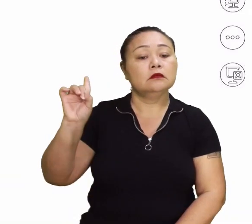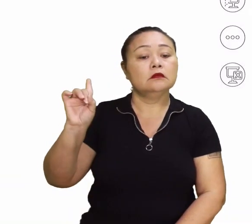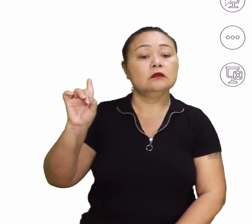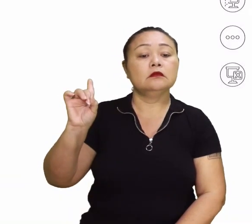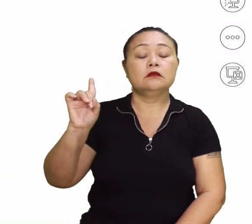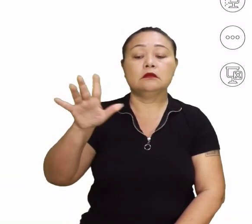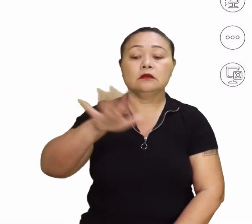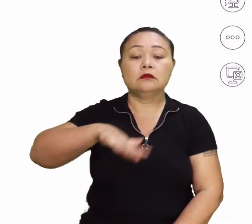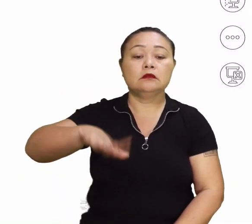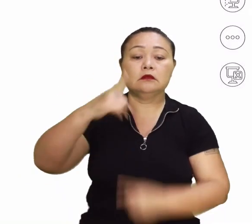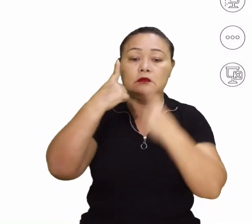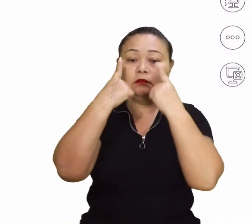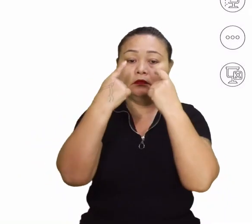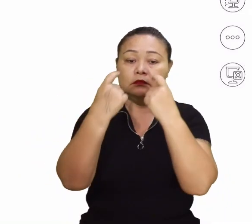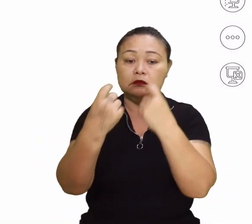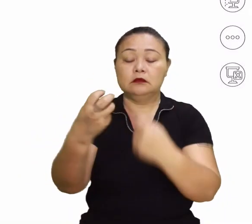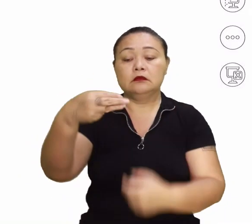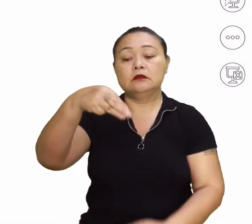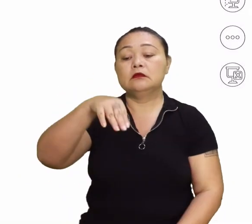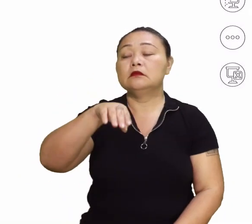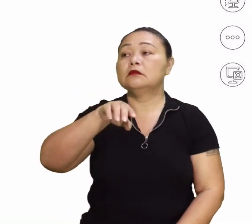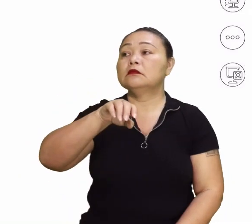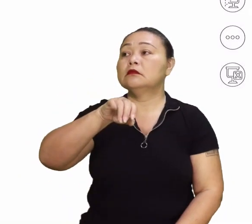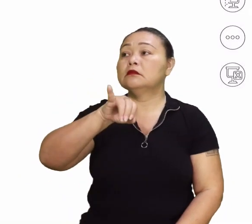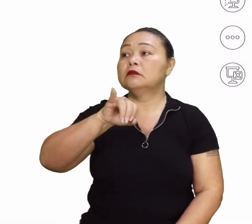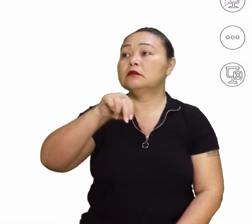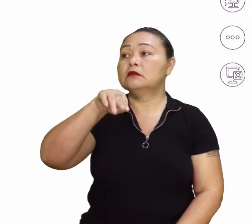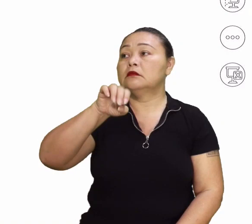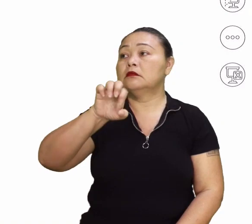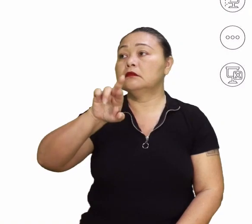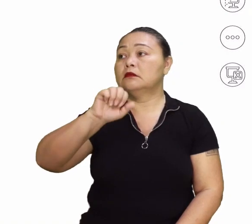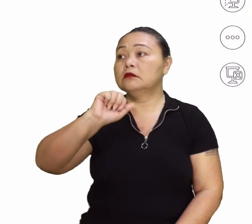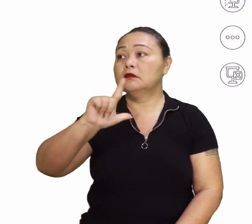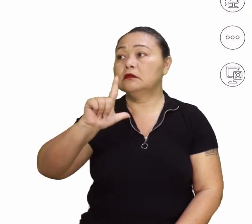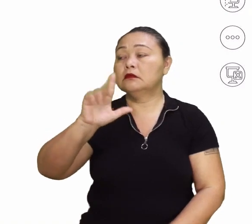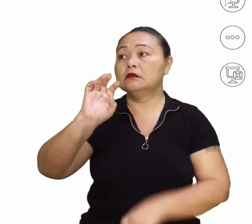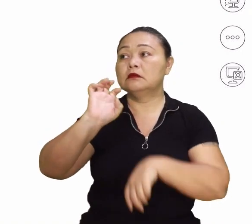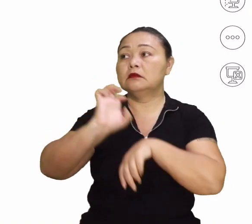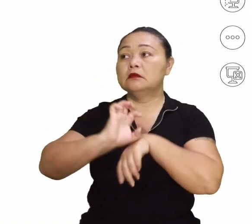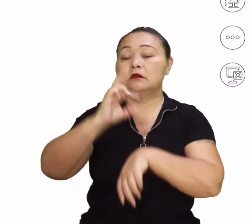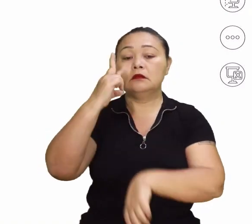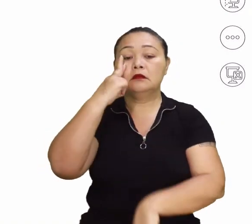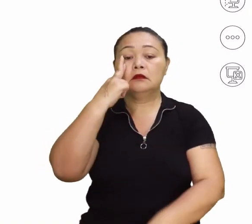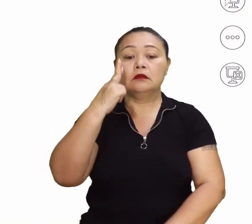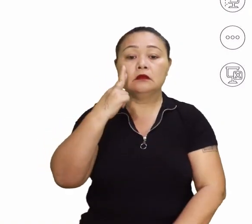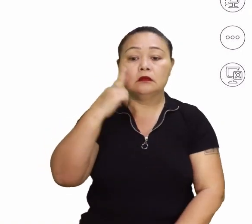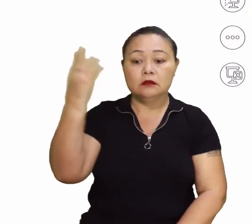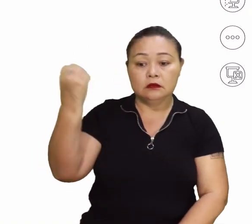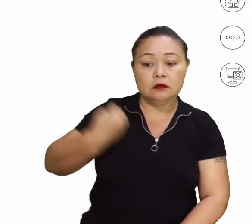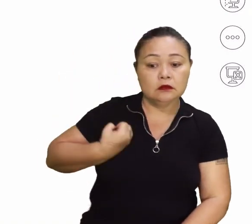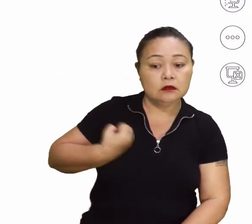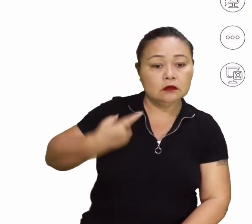de interesse mineral em Rondônia. Então, ó, vocês vão vendo aí, ó, os